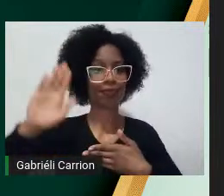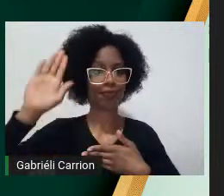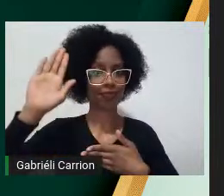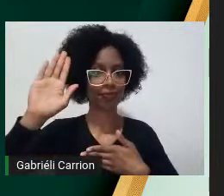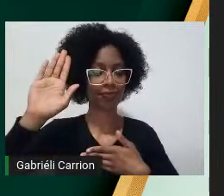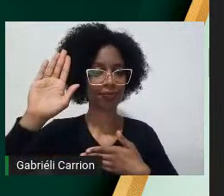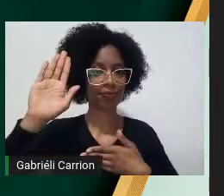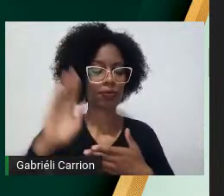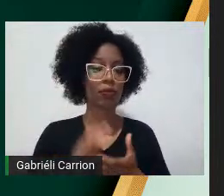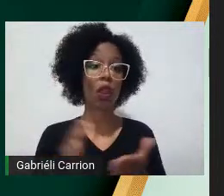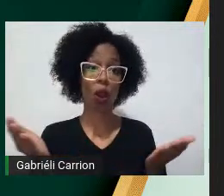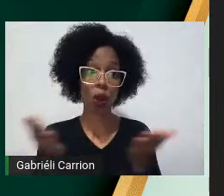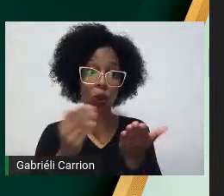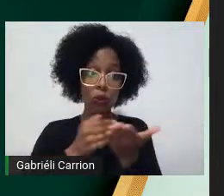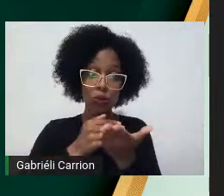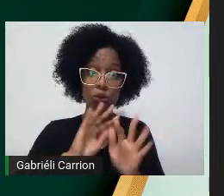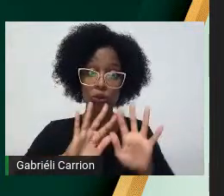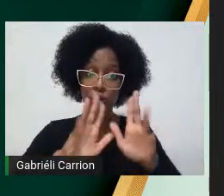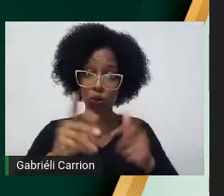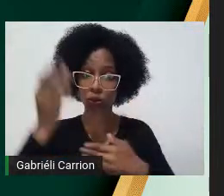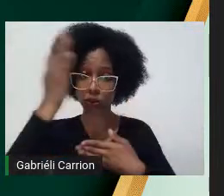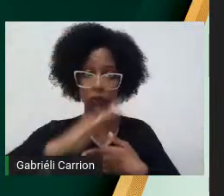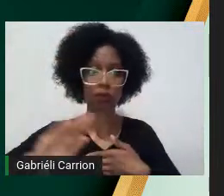agora a confirmação do juramento.